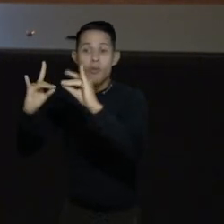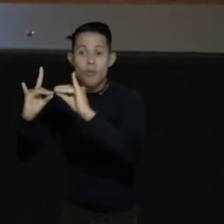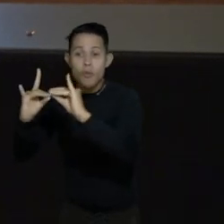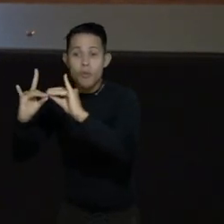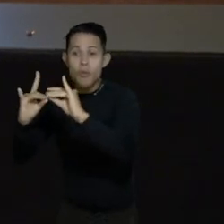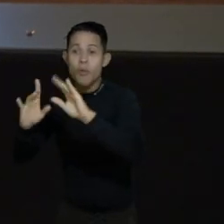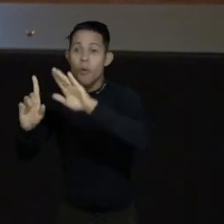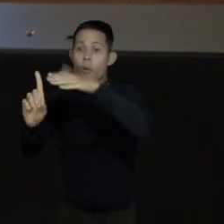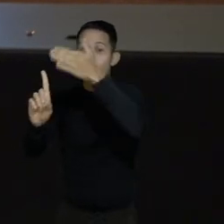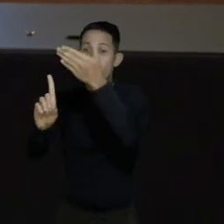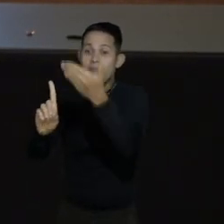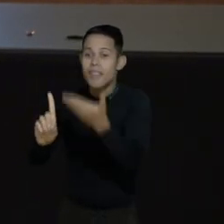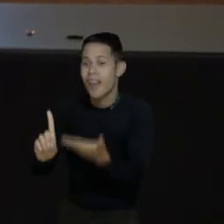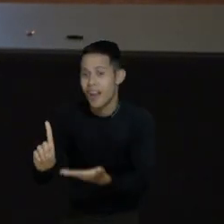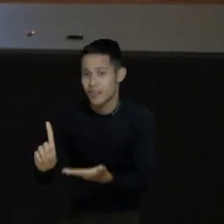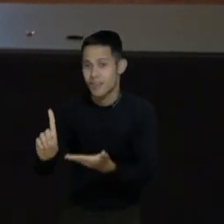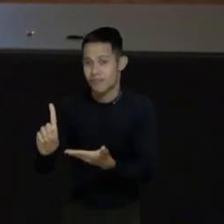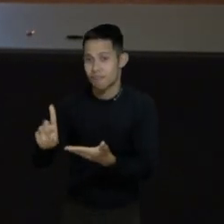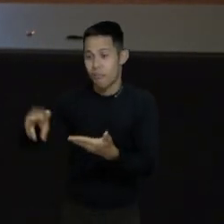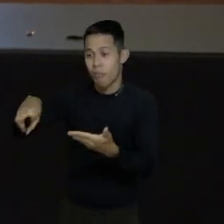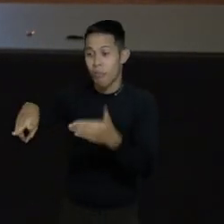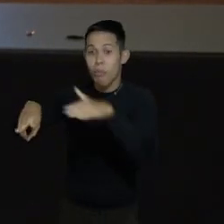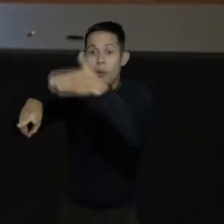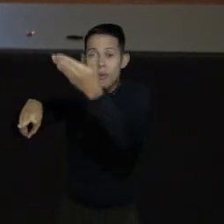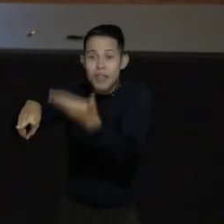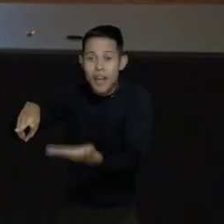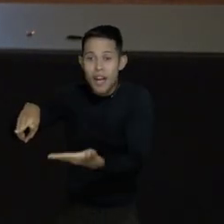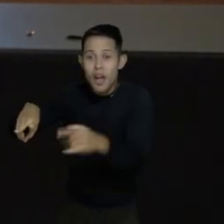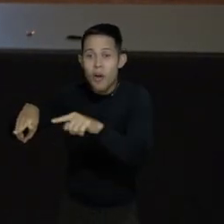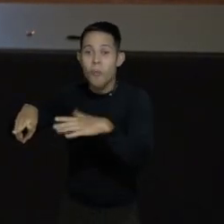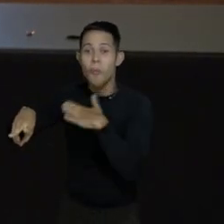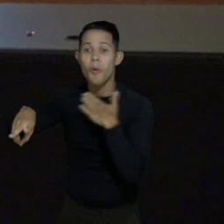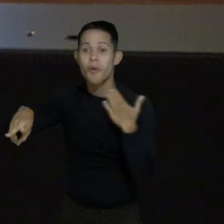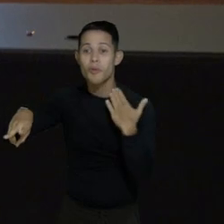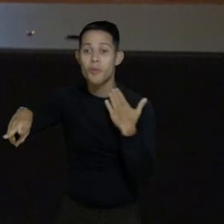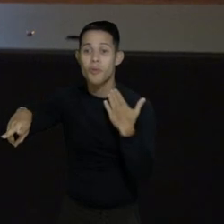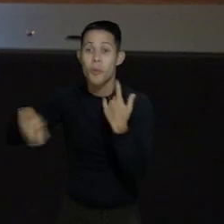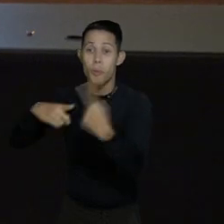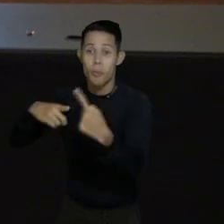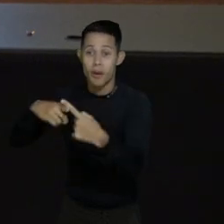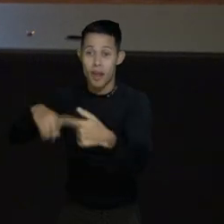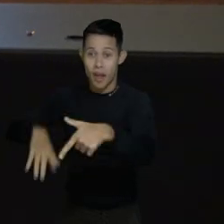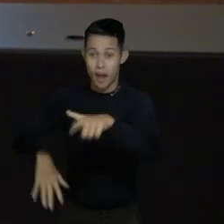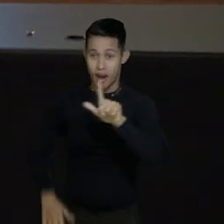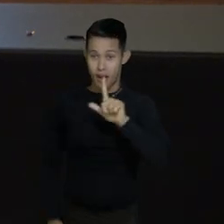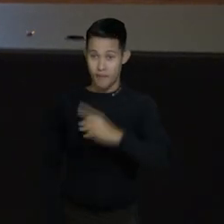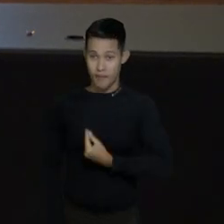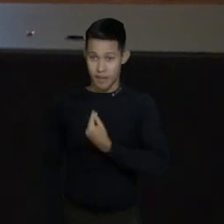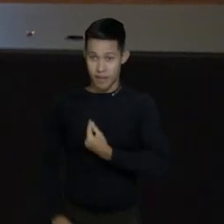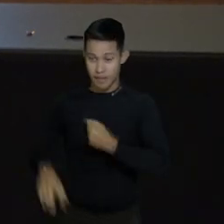o melhor cara ele era o melhor cara que eles tinham